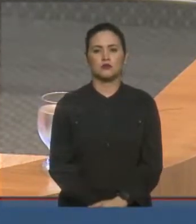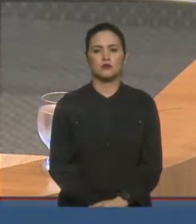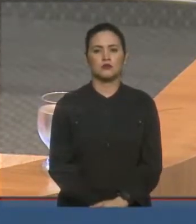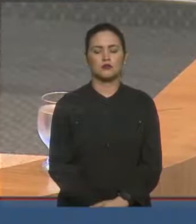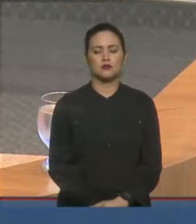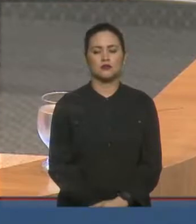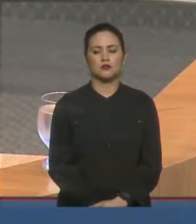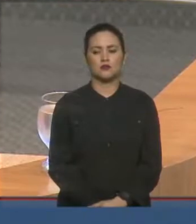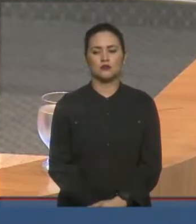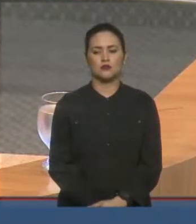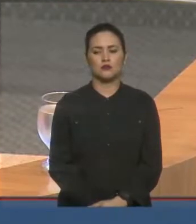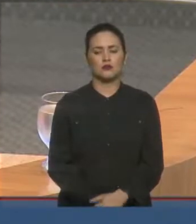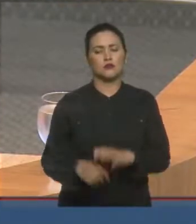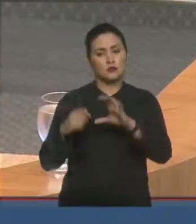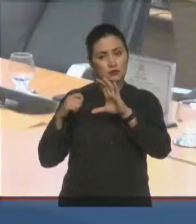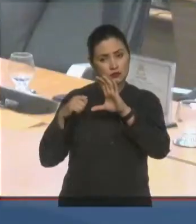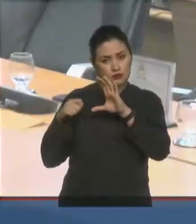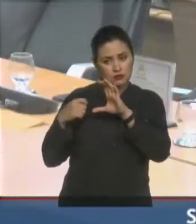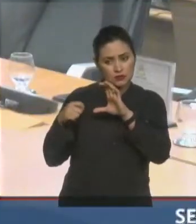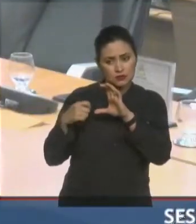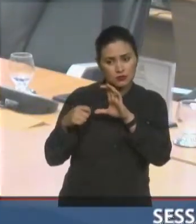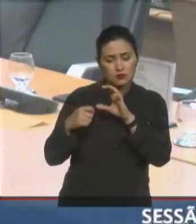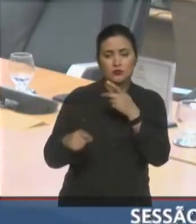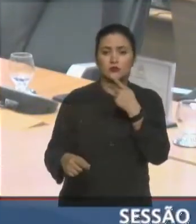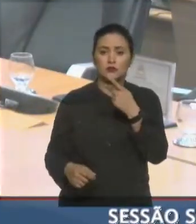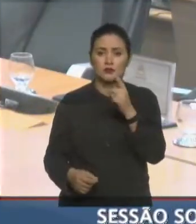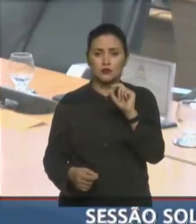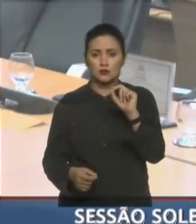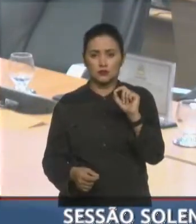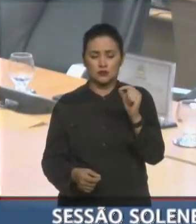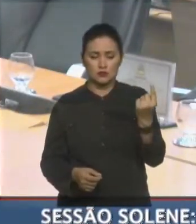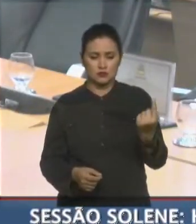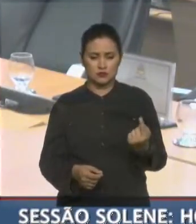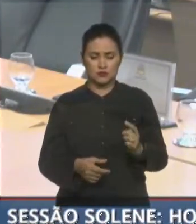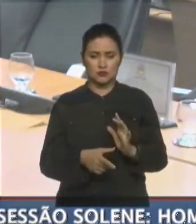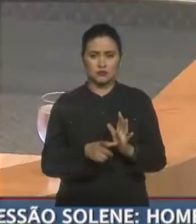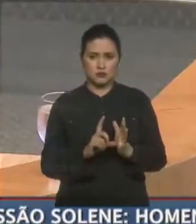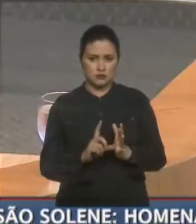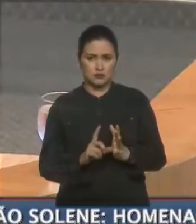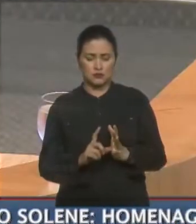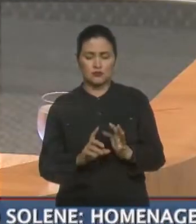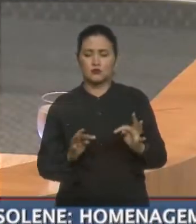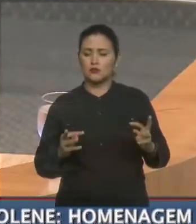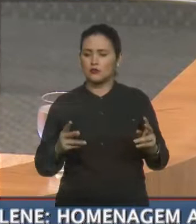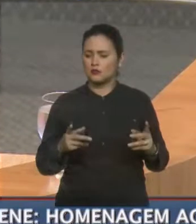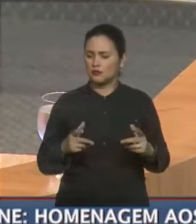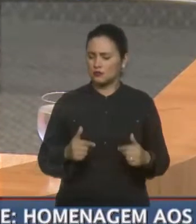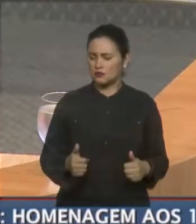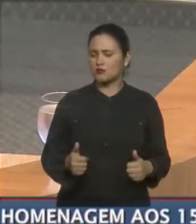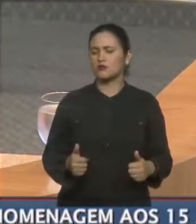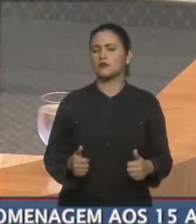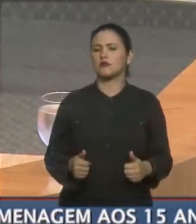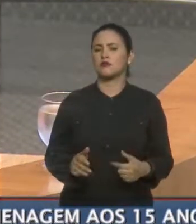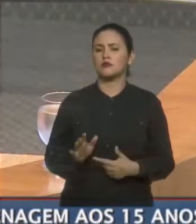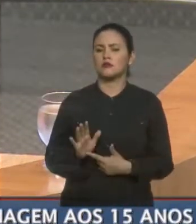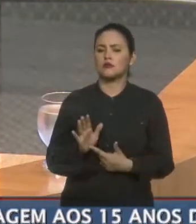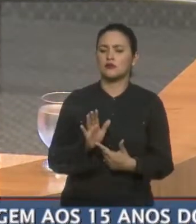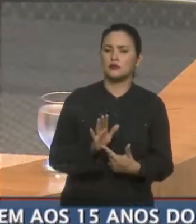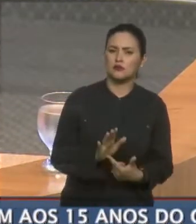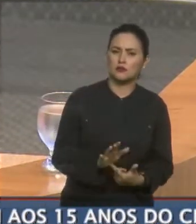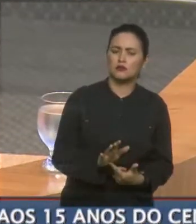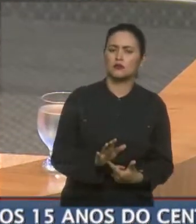Tanto o vídeo como a fala dos que me antecederam aqui apontaram todas para um caso específico e um caso